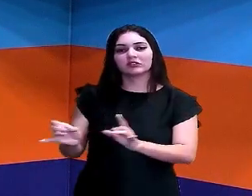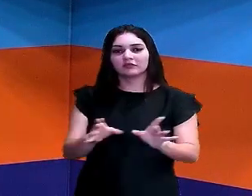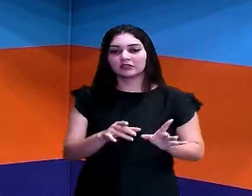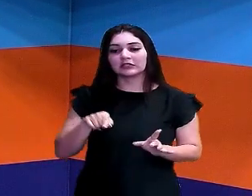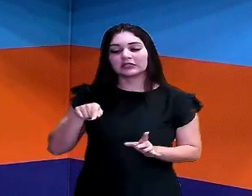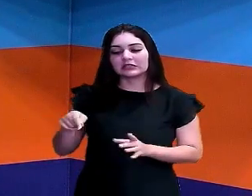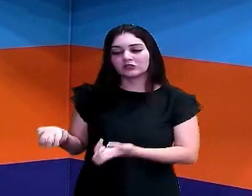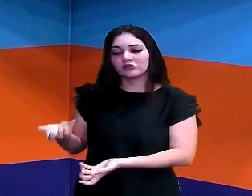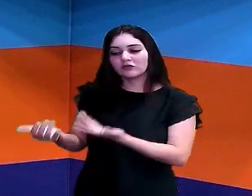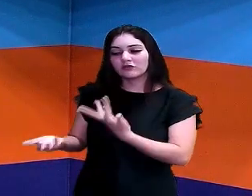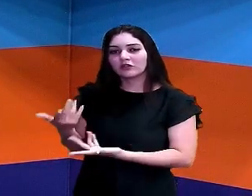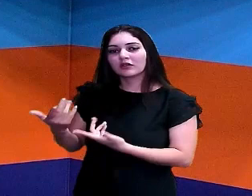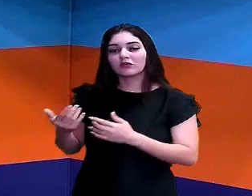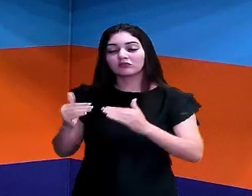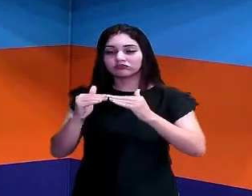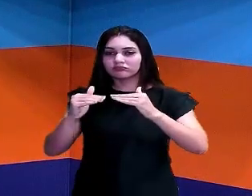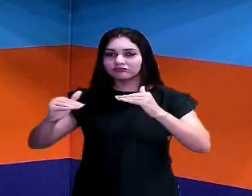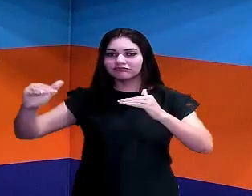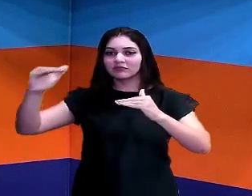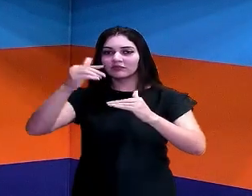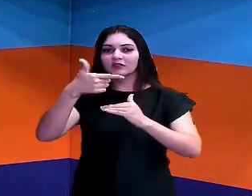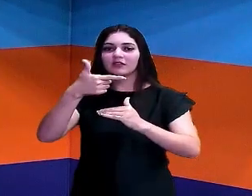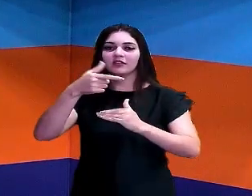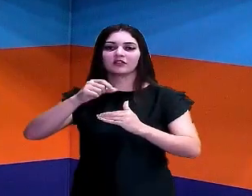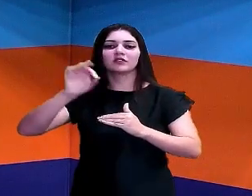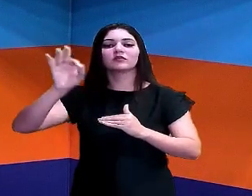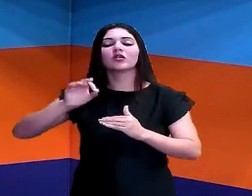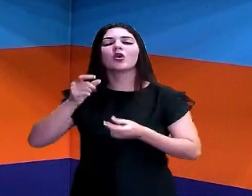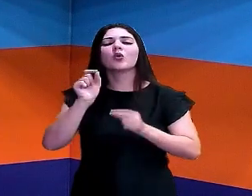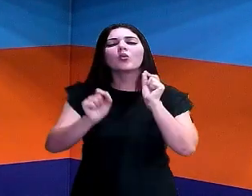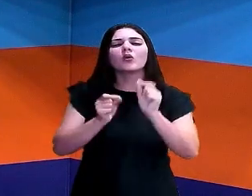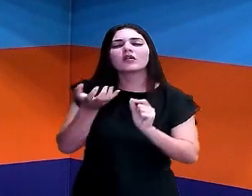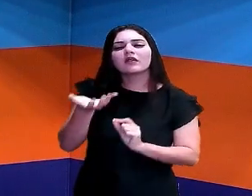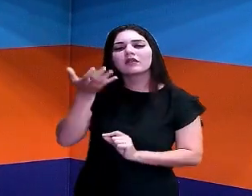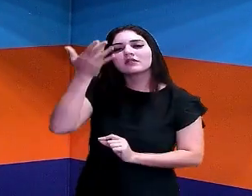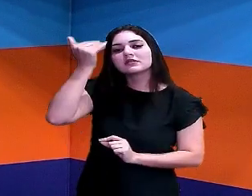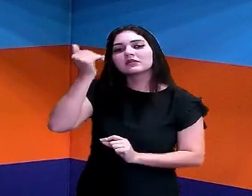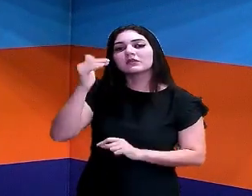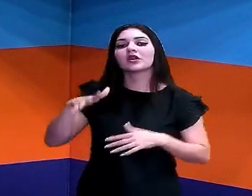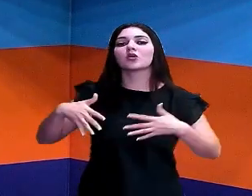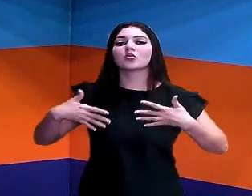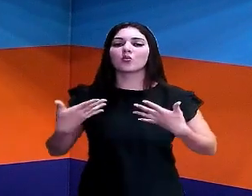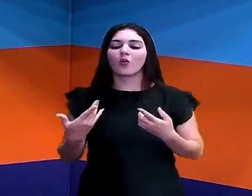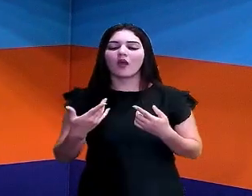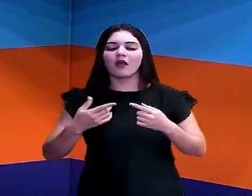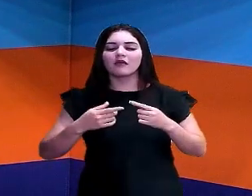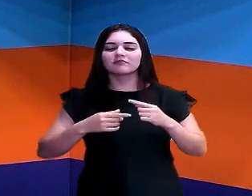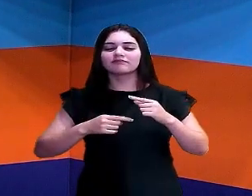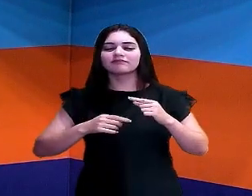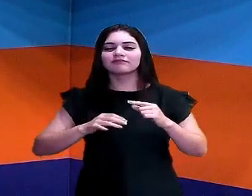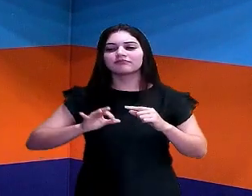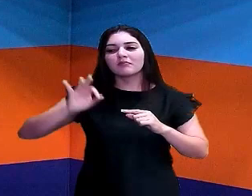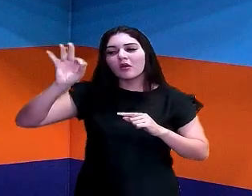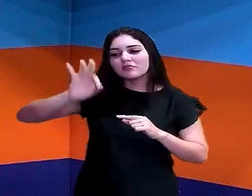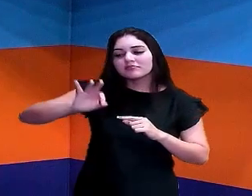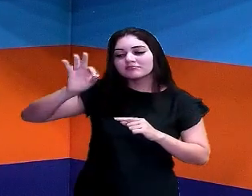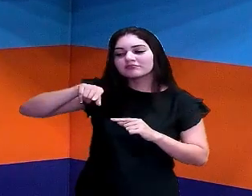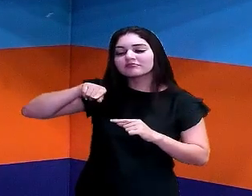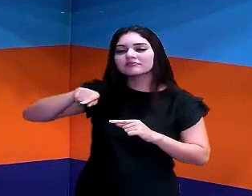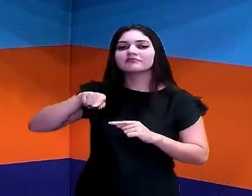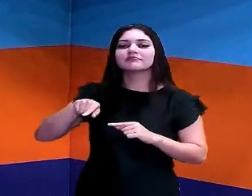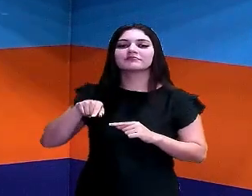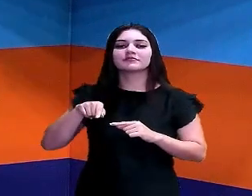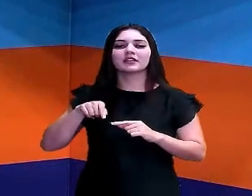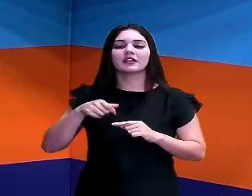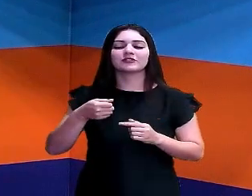liquidação sofreu um aumento de 20%. E o que é que ele quer saber? Qual foi o percentual, né? Qual foi a porcentagem